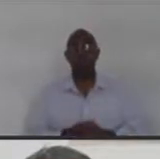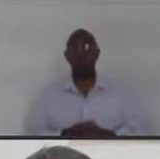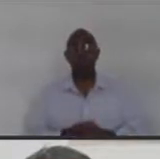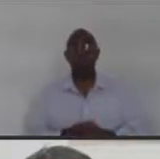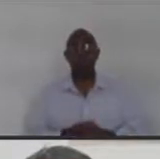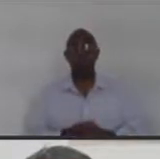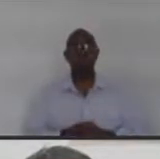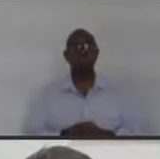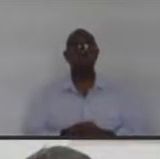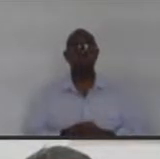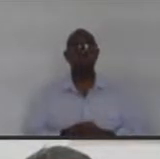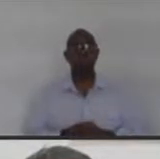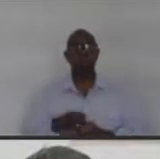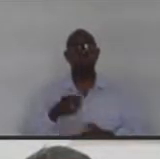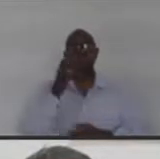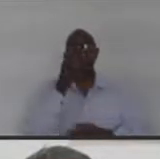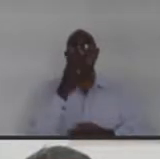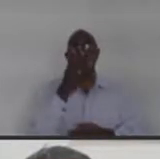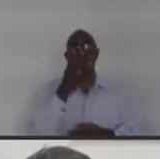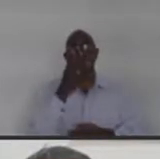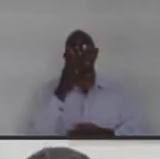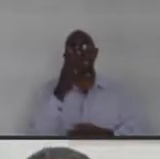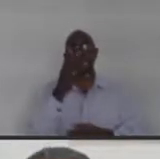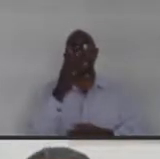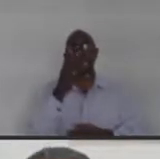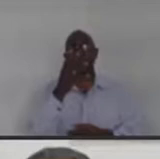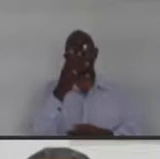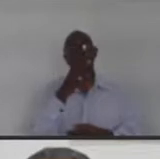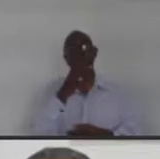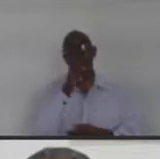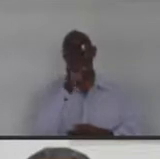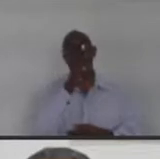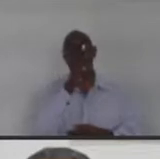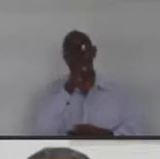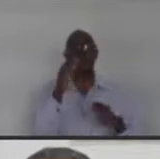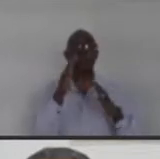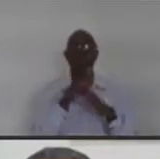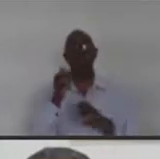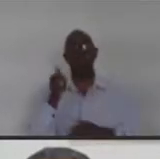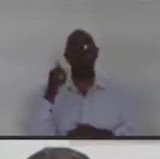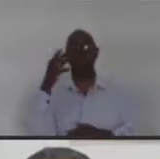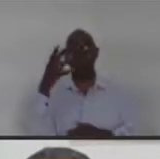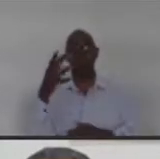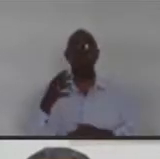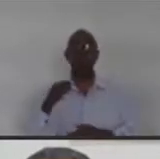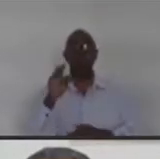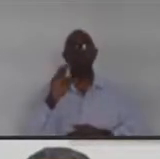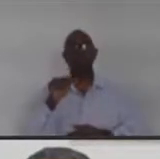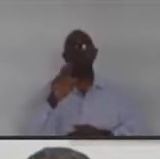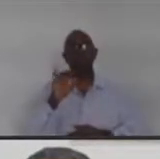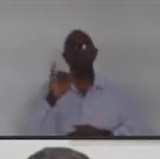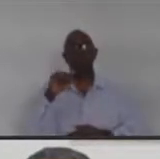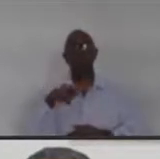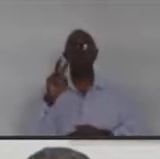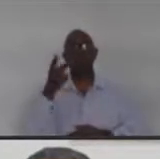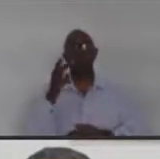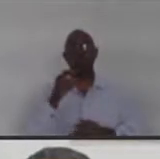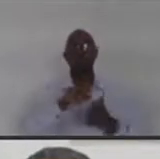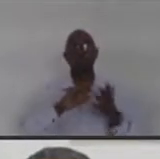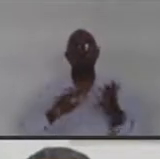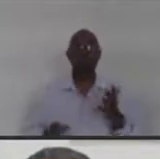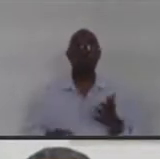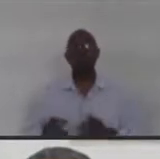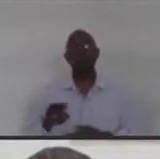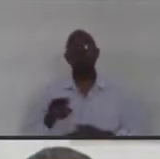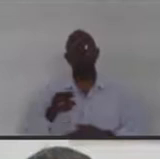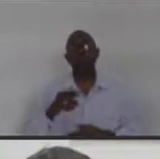indicação 4.008. Até a indicação 4.014, todos os vereadores Fabinho, diverso. Indicação 4.015,